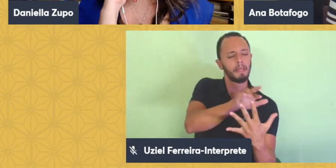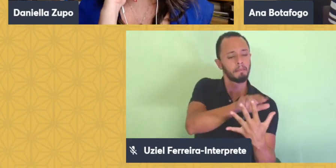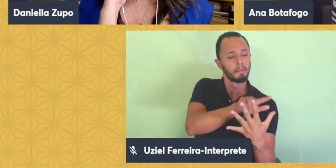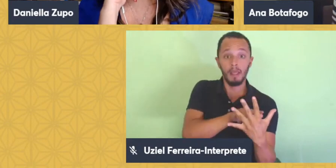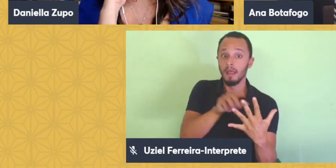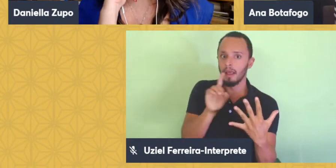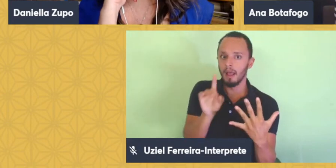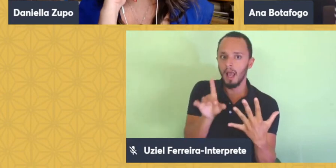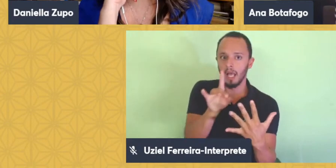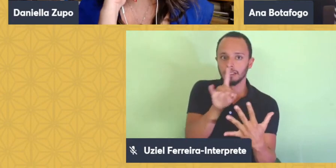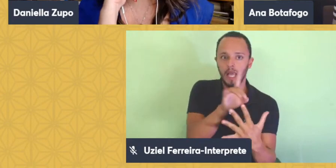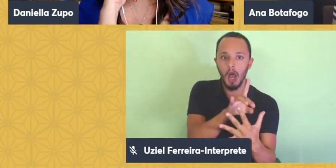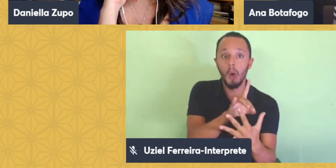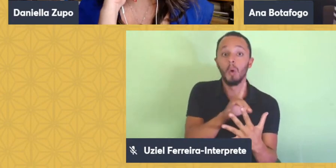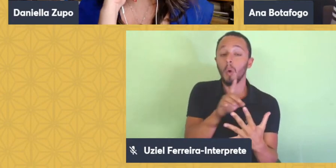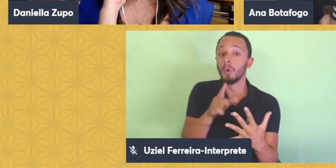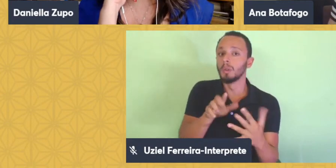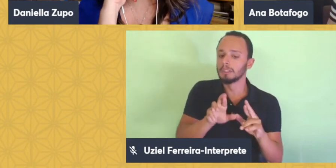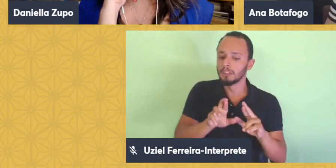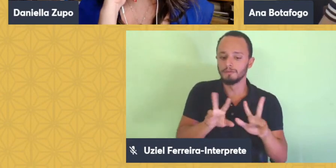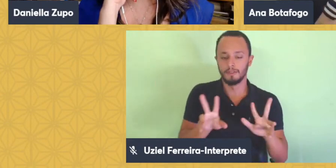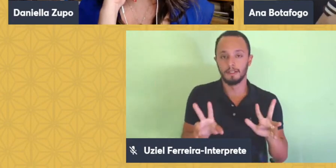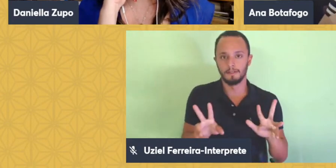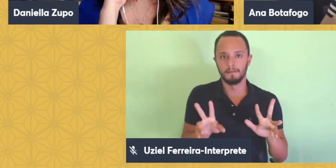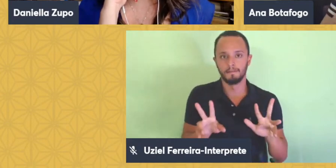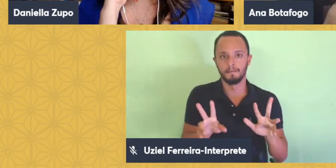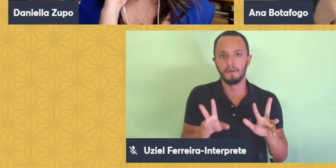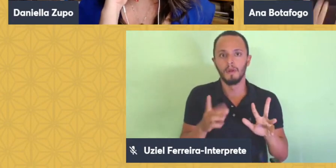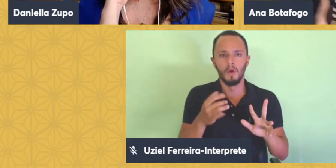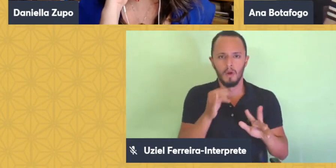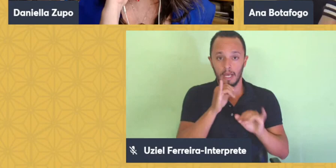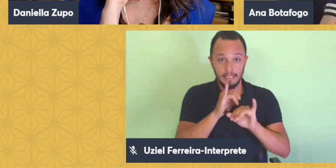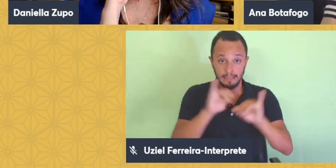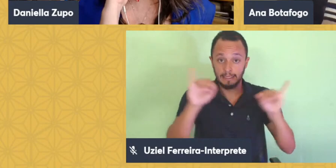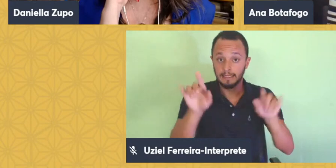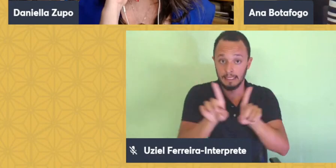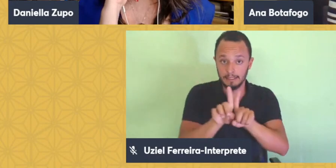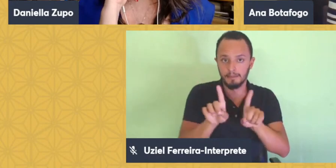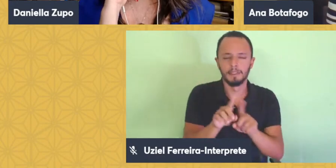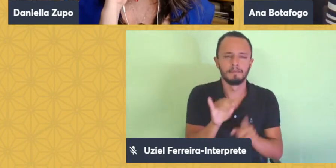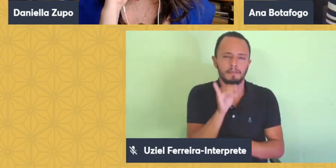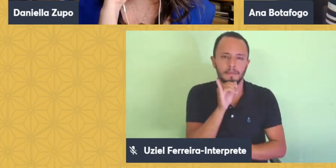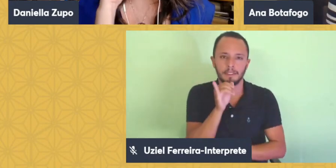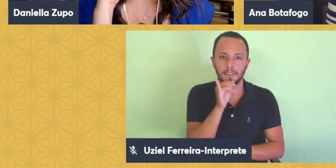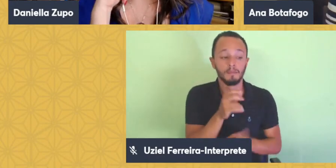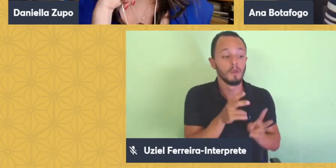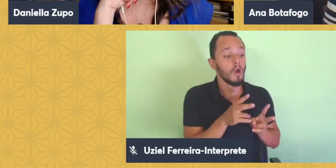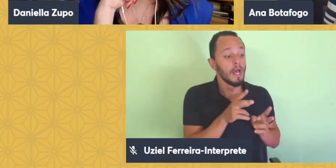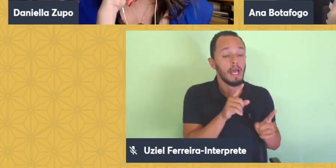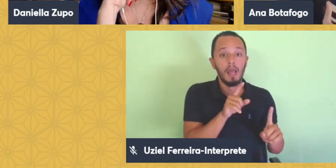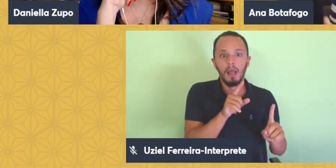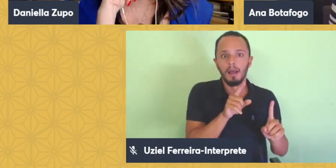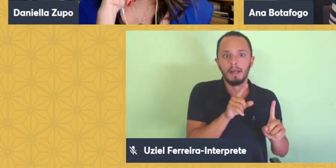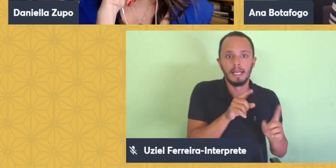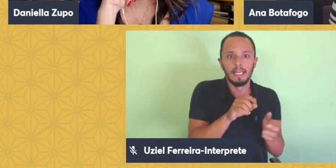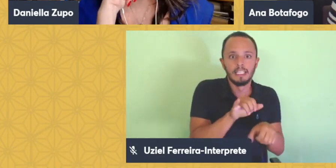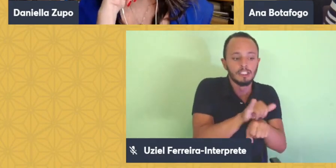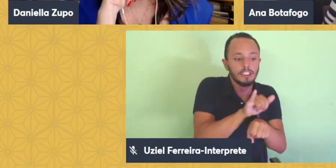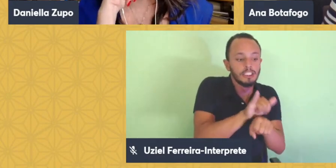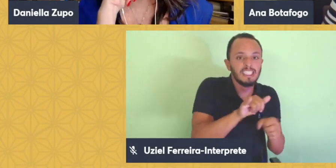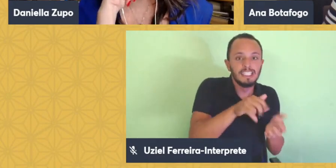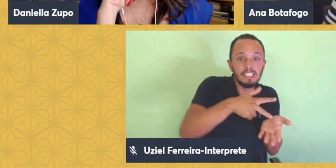Diferentemente e eu queria dizer que não só é quando a gente escolhe um estilo de dança mais a